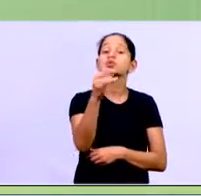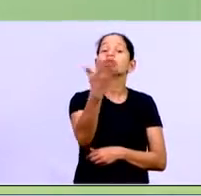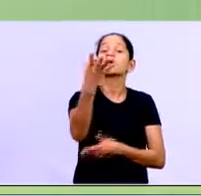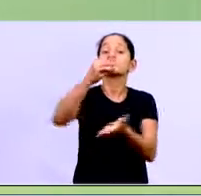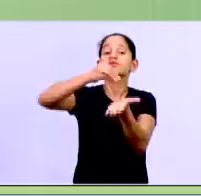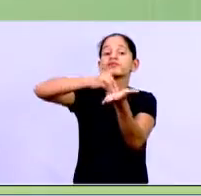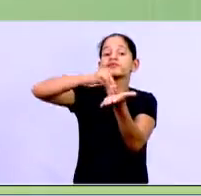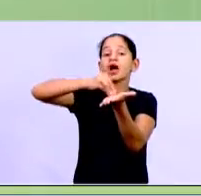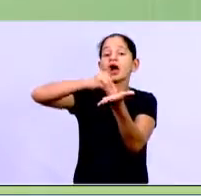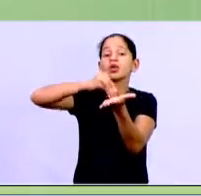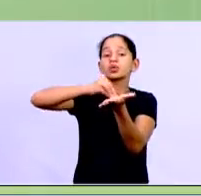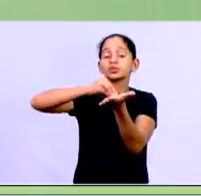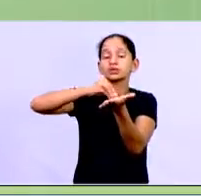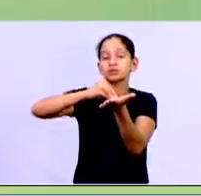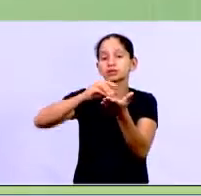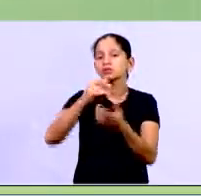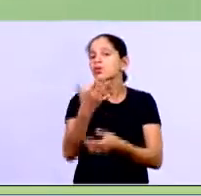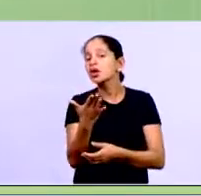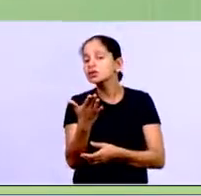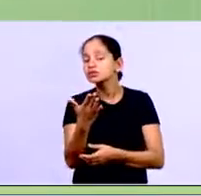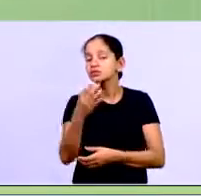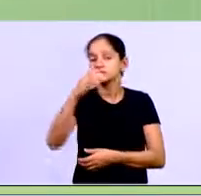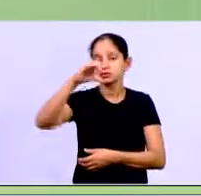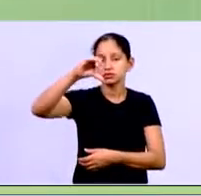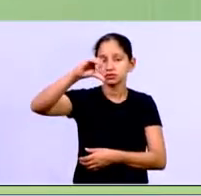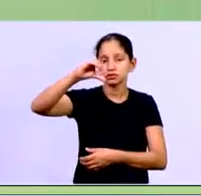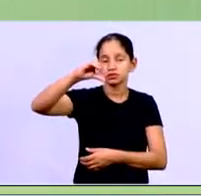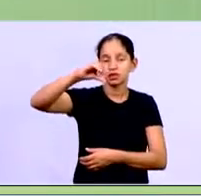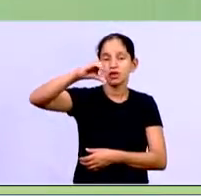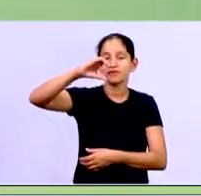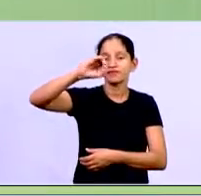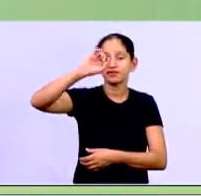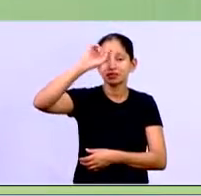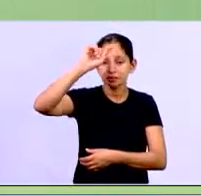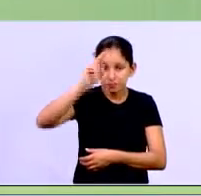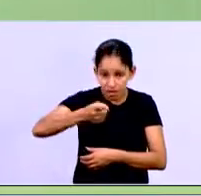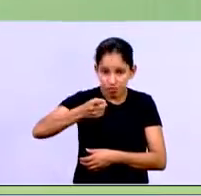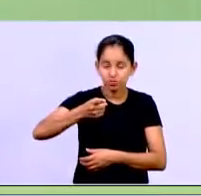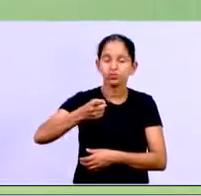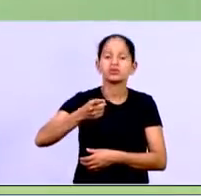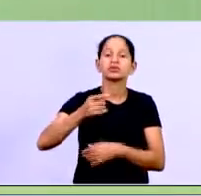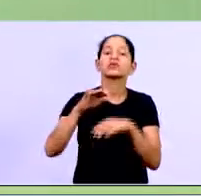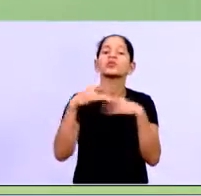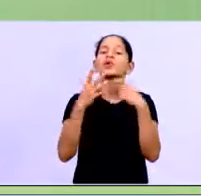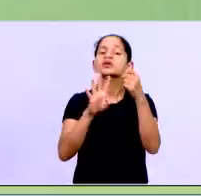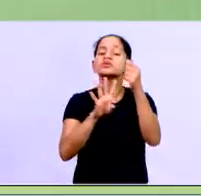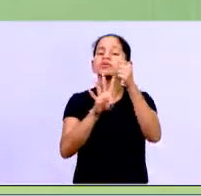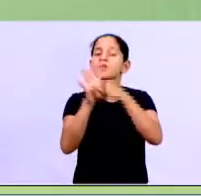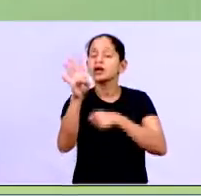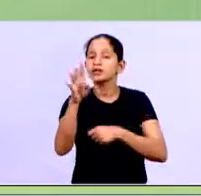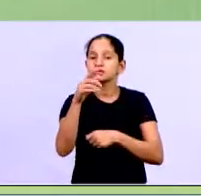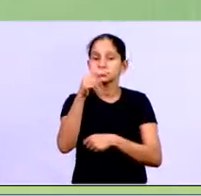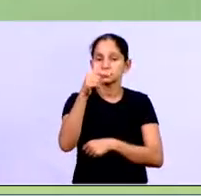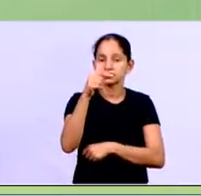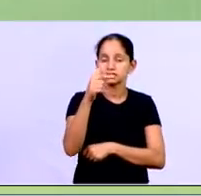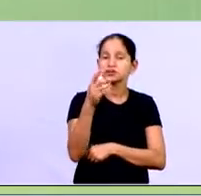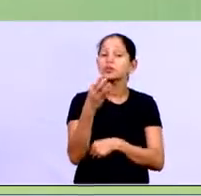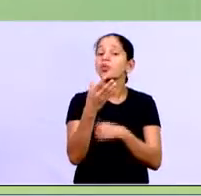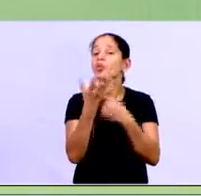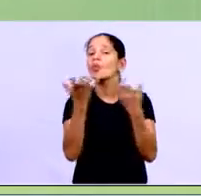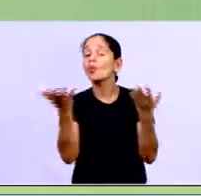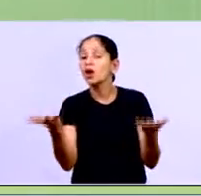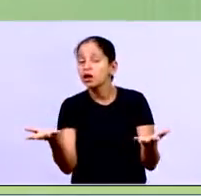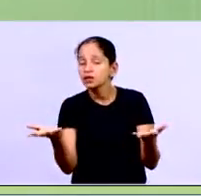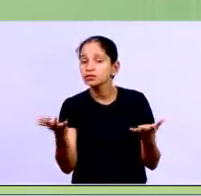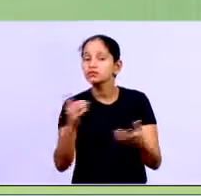calcular a amortização. Quanto que eu devo? 90 mil é o empréstimo. Isso vai ser pago em quantos meses? 720. Então,